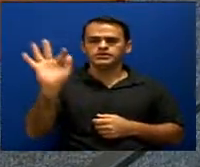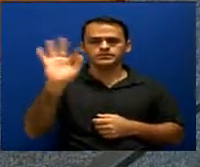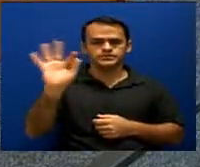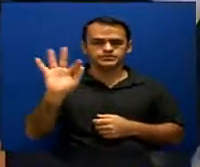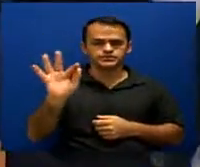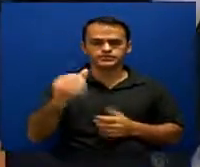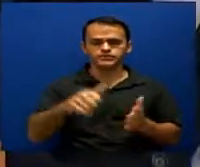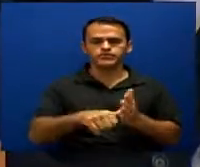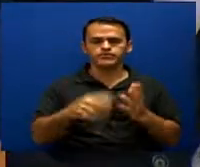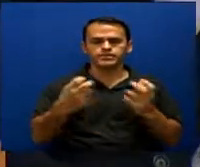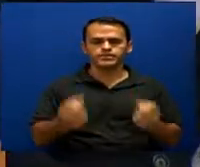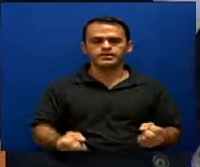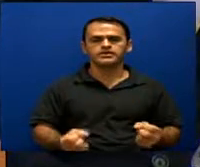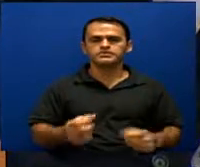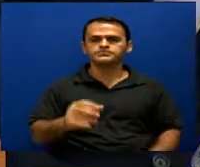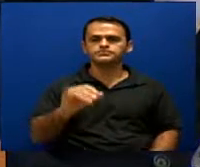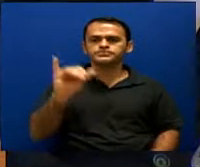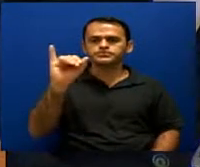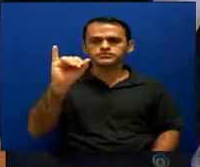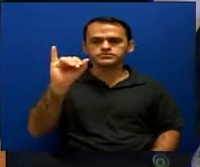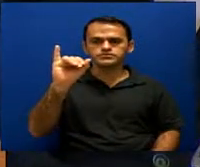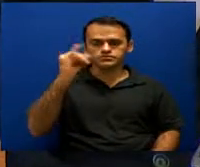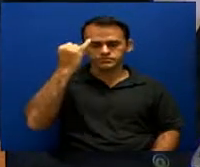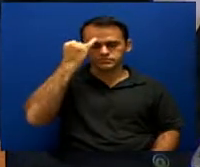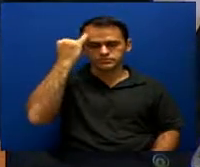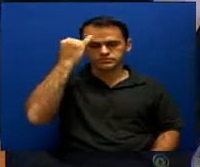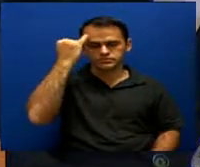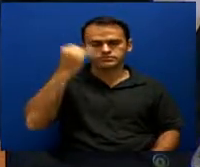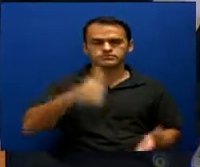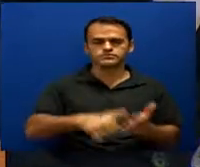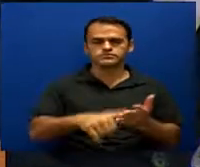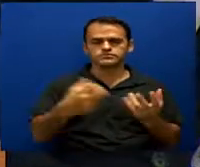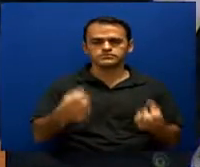França, voto sim. Vereador Irineu, voto sim.